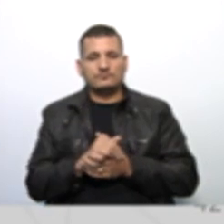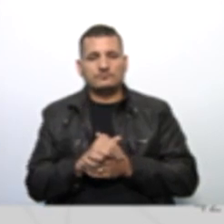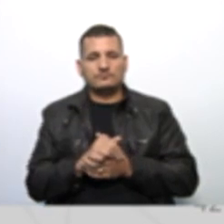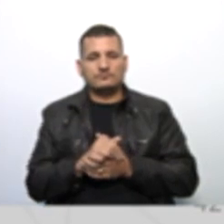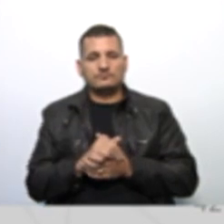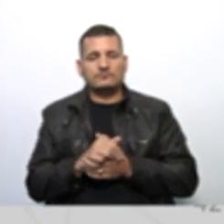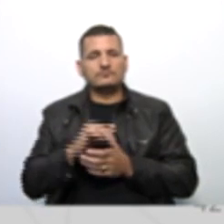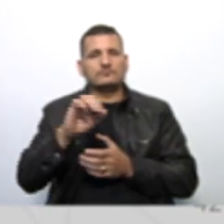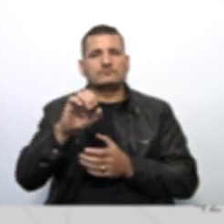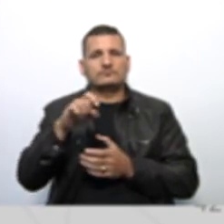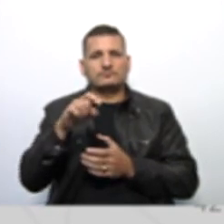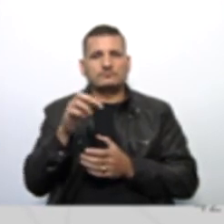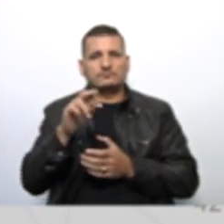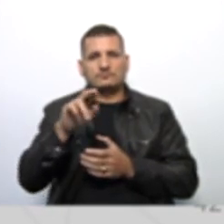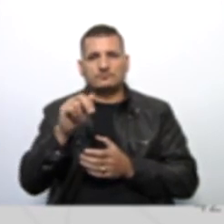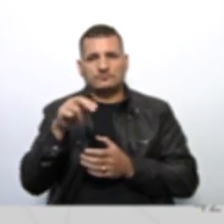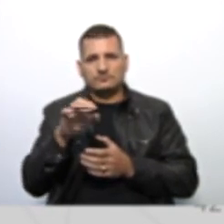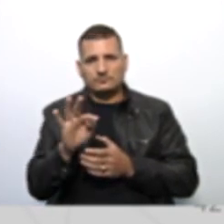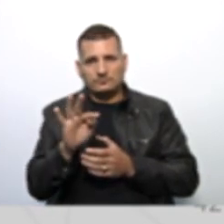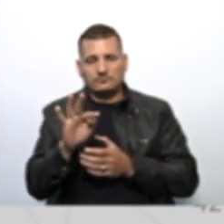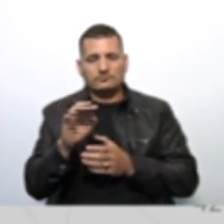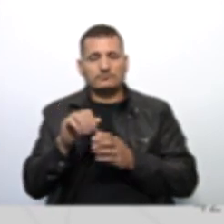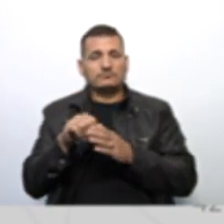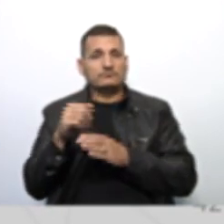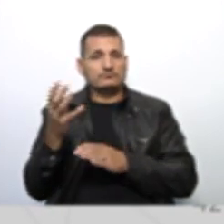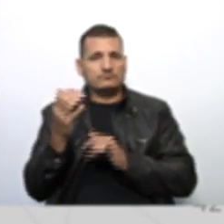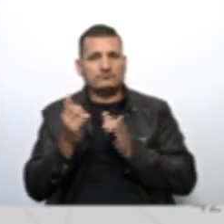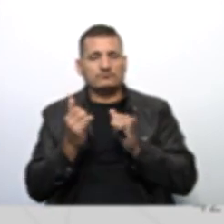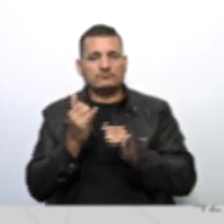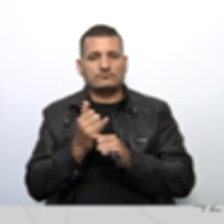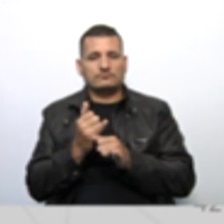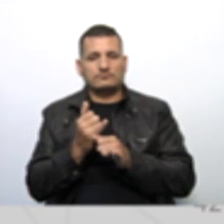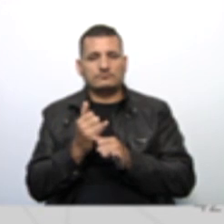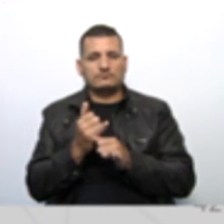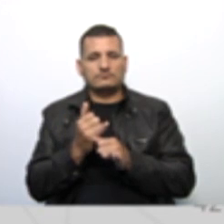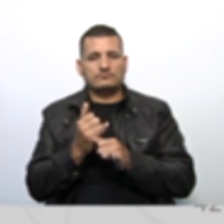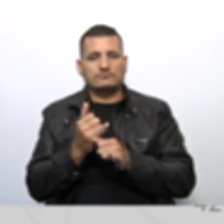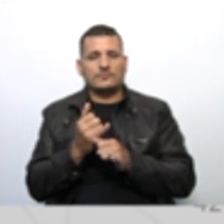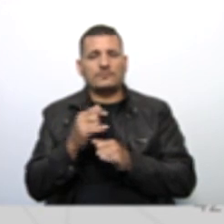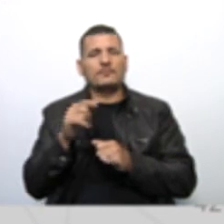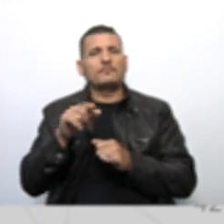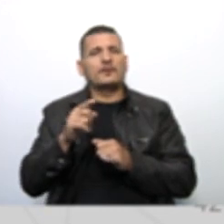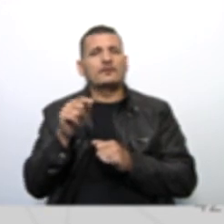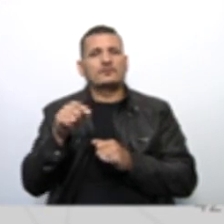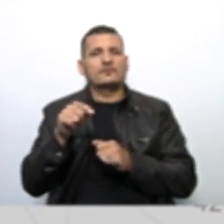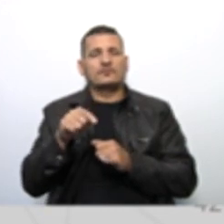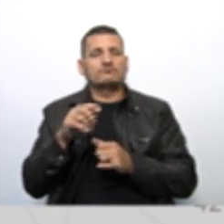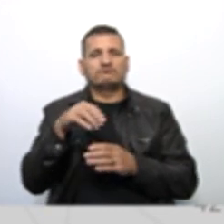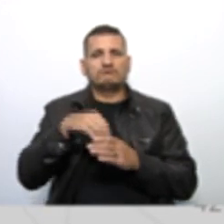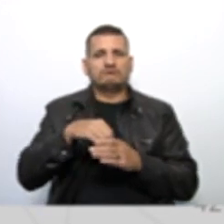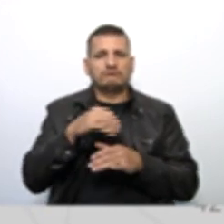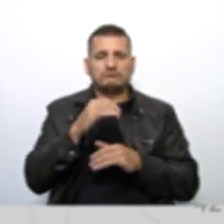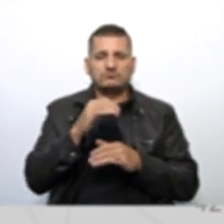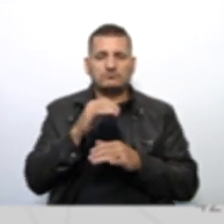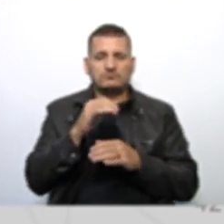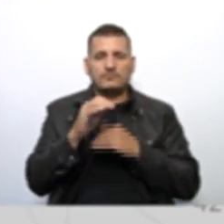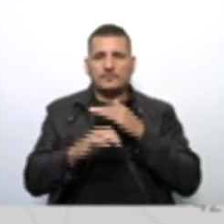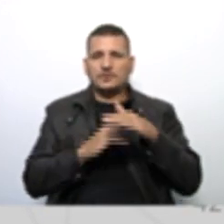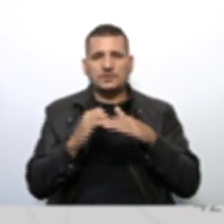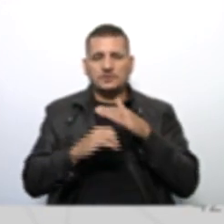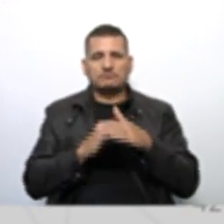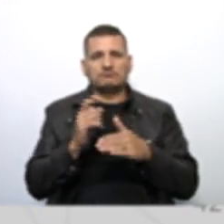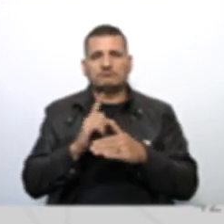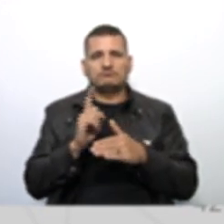extranet é uma extensão da intranet, porém, ela não é acessada internamente na empresa, certo?